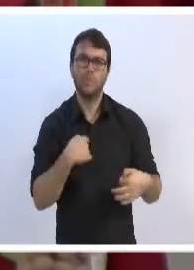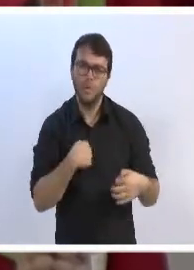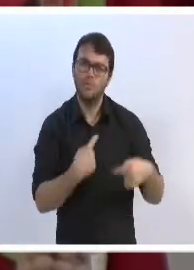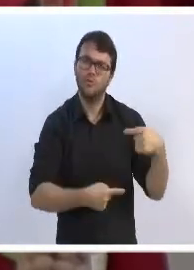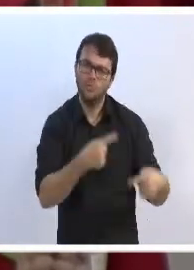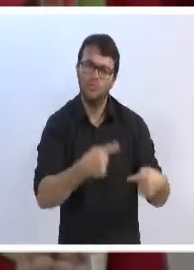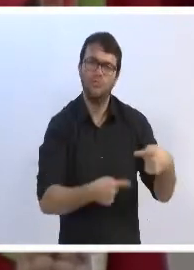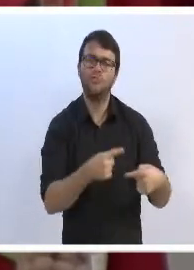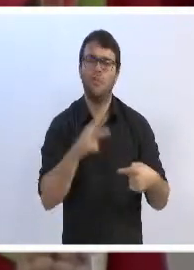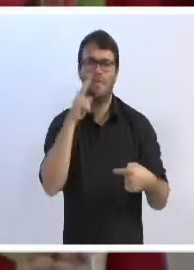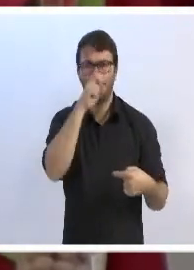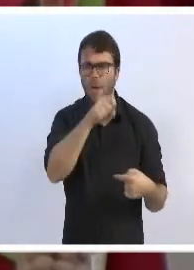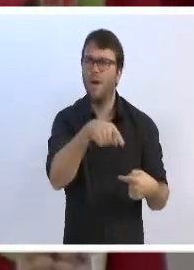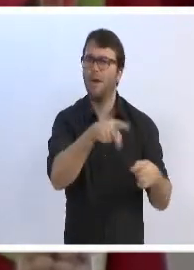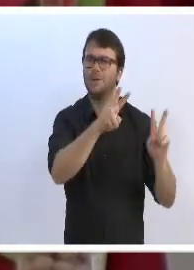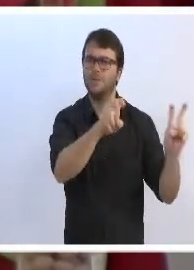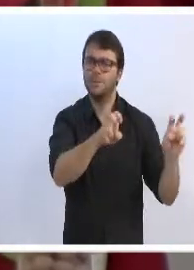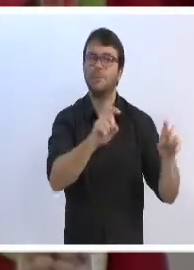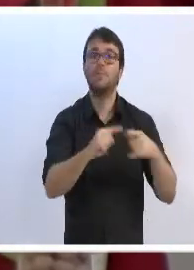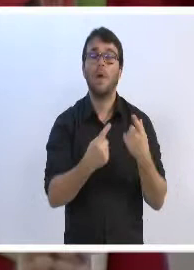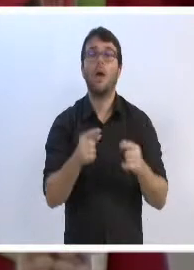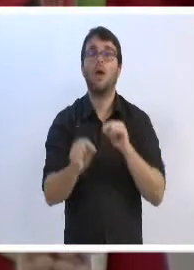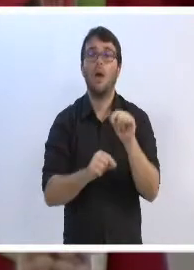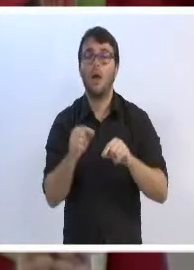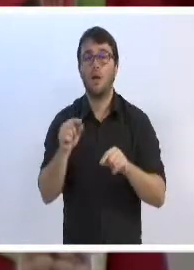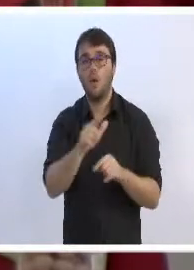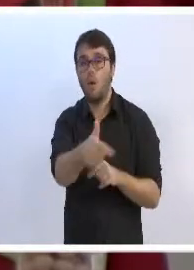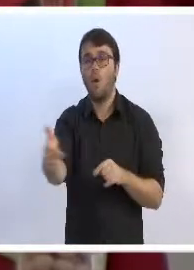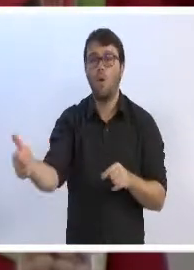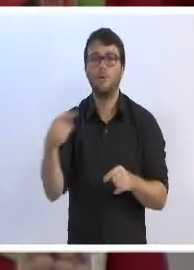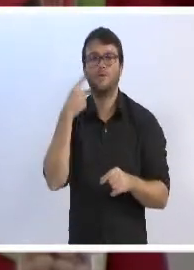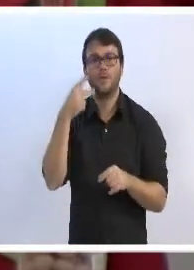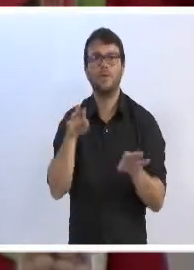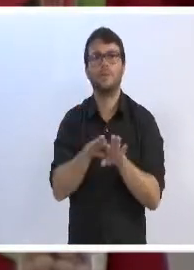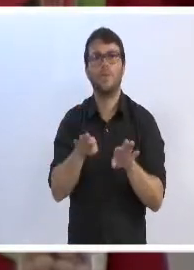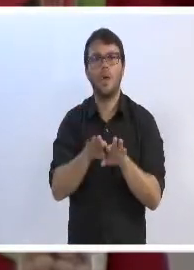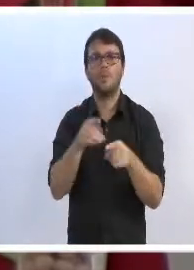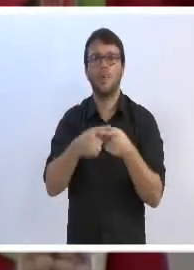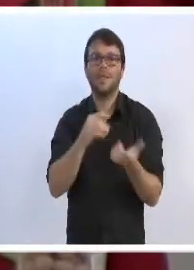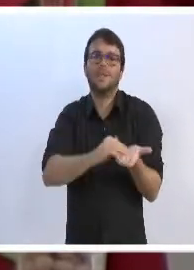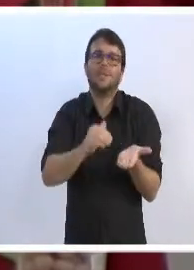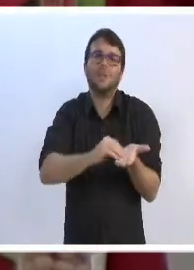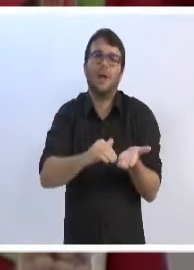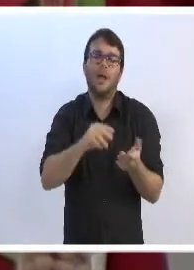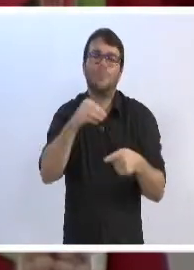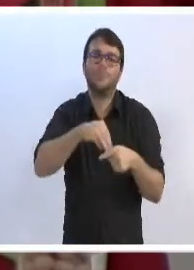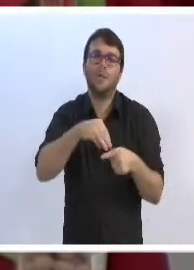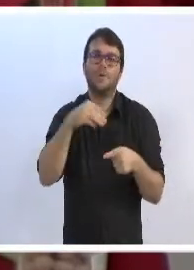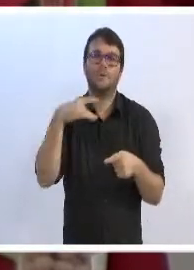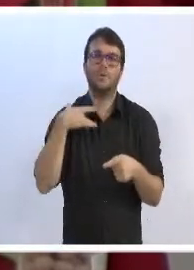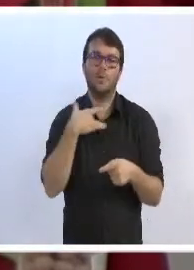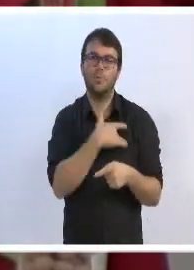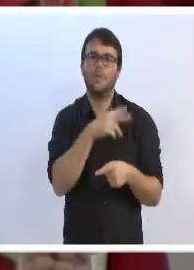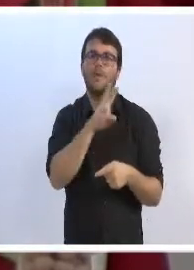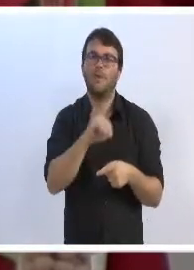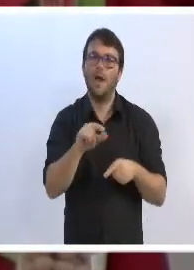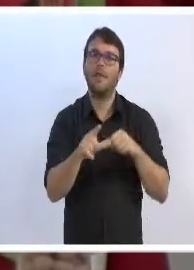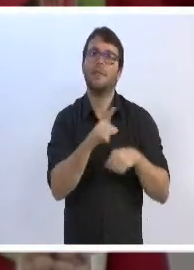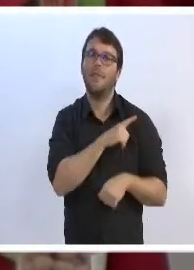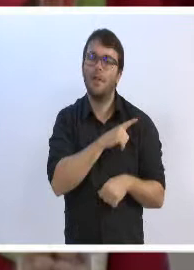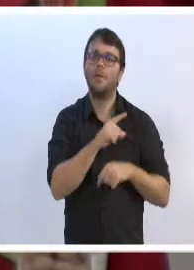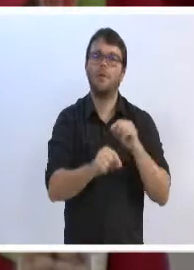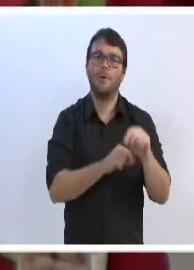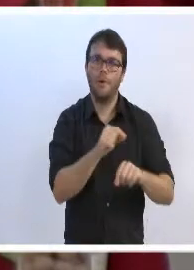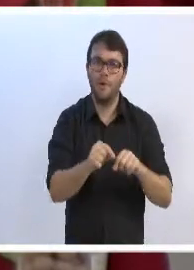muito fortemente essa questão mas eu tenho certeza que todos os outros porque na secretaria municipal de saúde nós passaremos a ter o